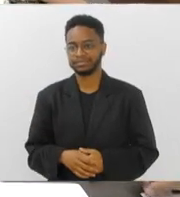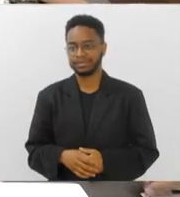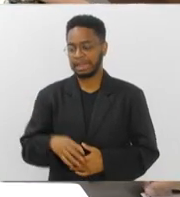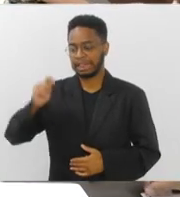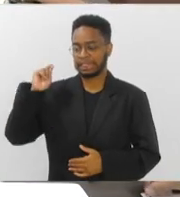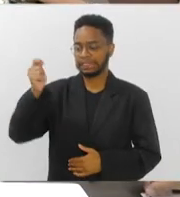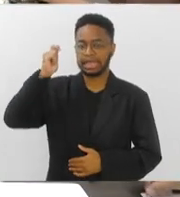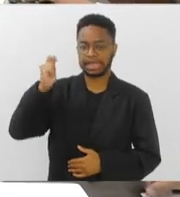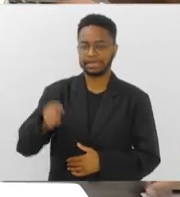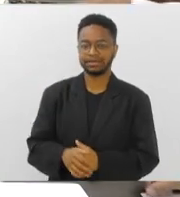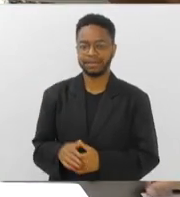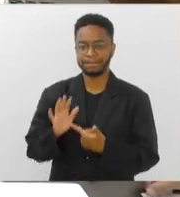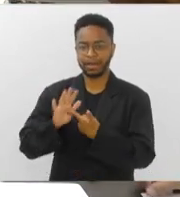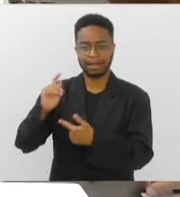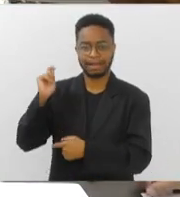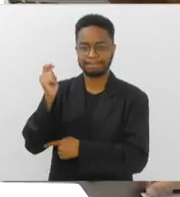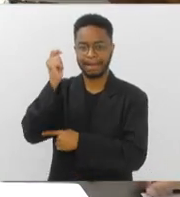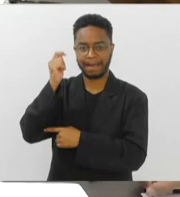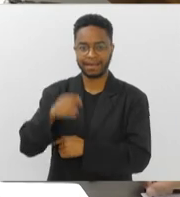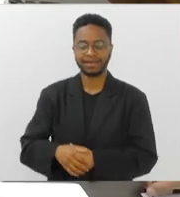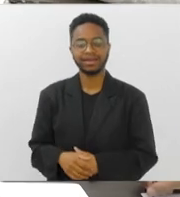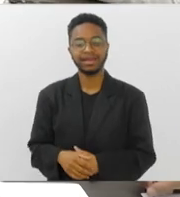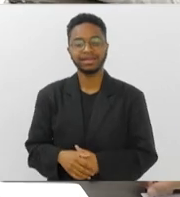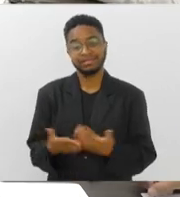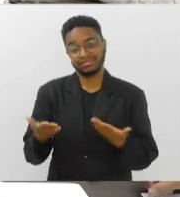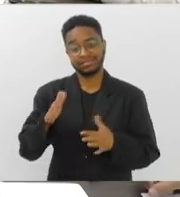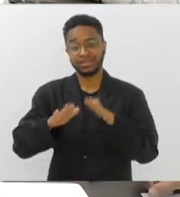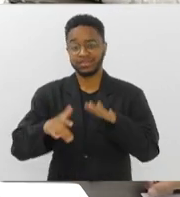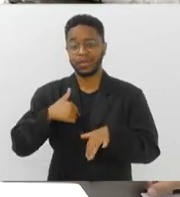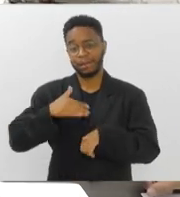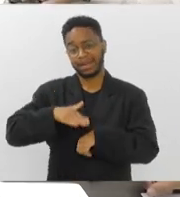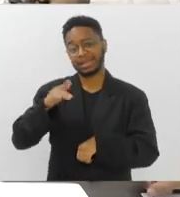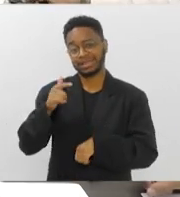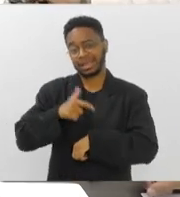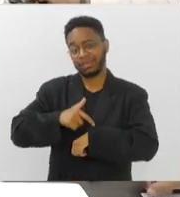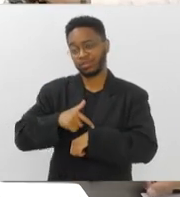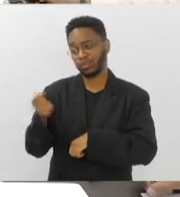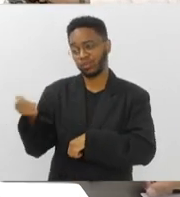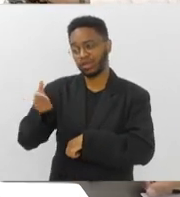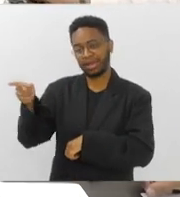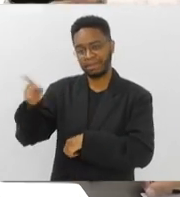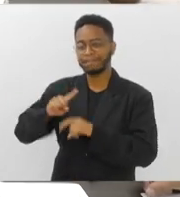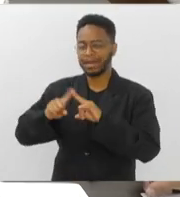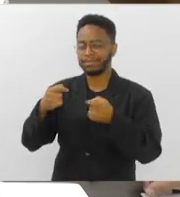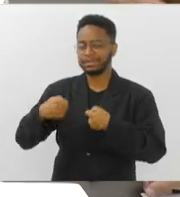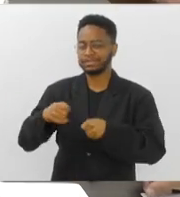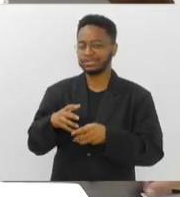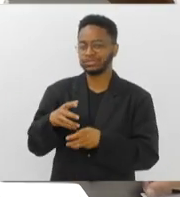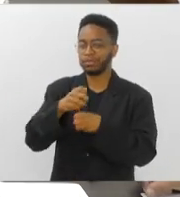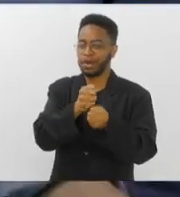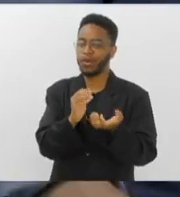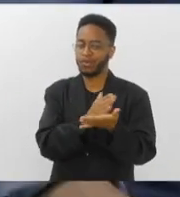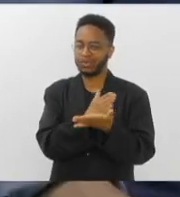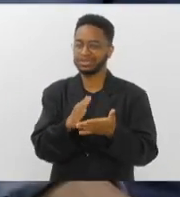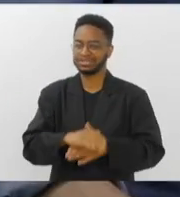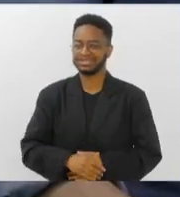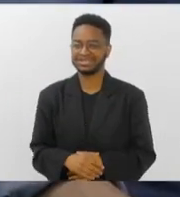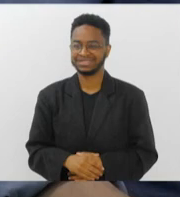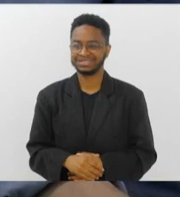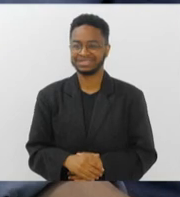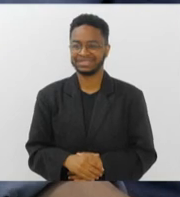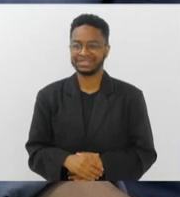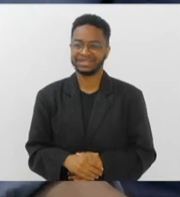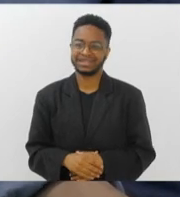etária. Eu devo ter mais tempo que o Mick, mas tem que somar alguns. Ué, pode ser. Assim